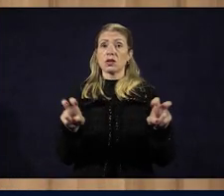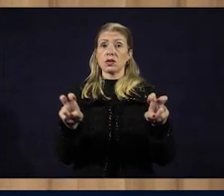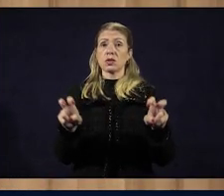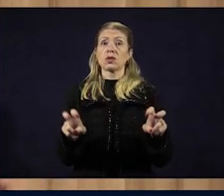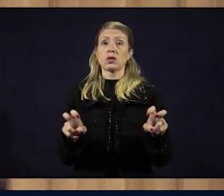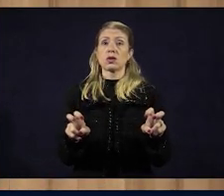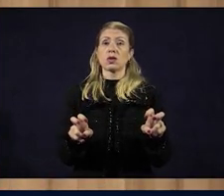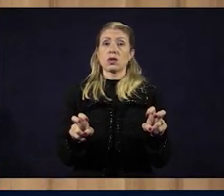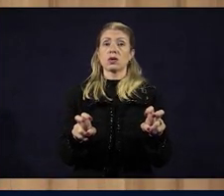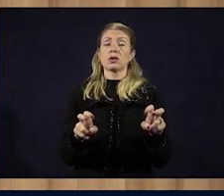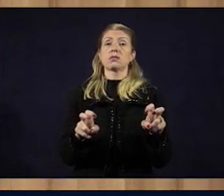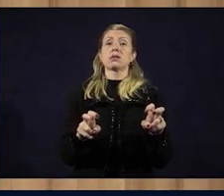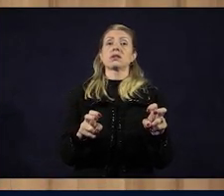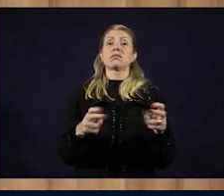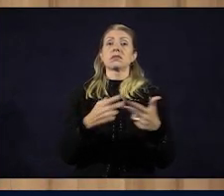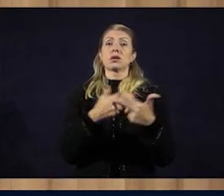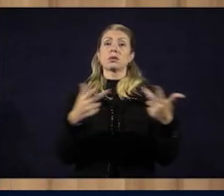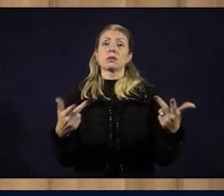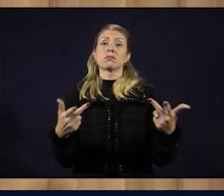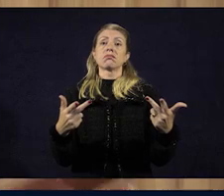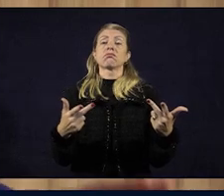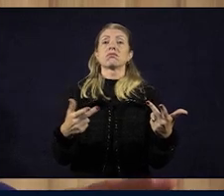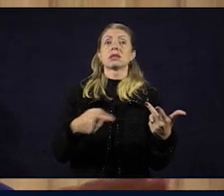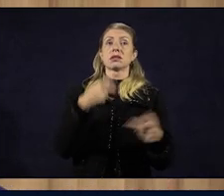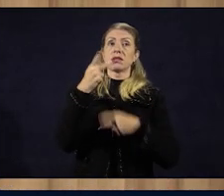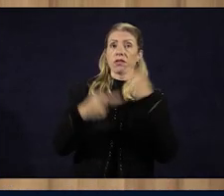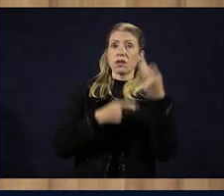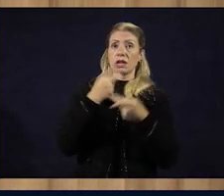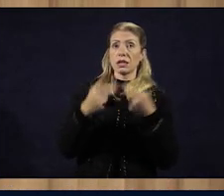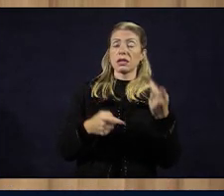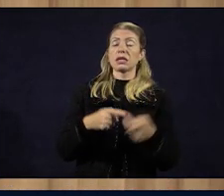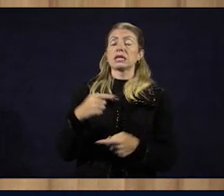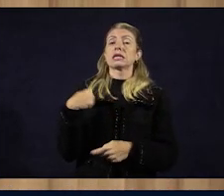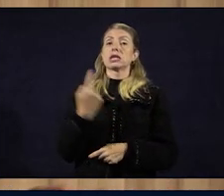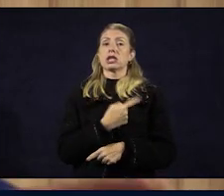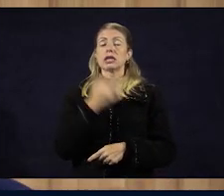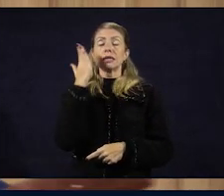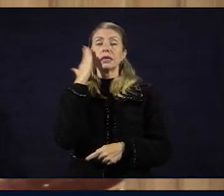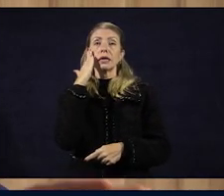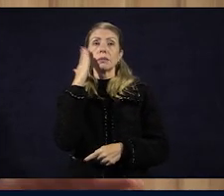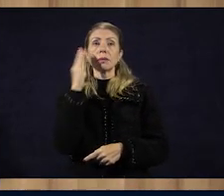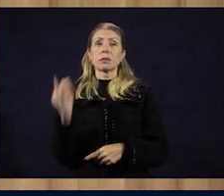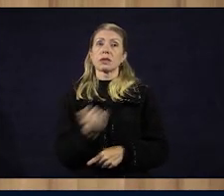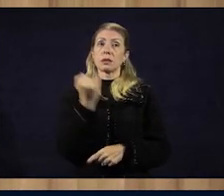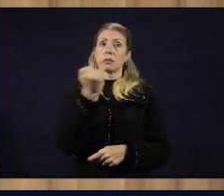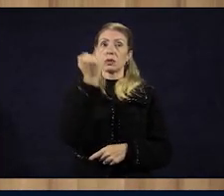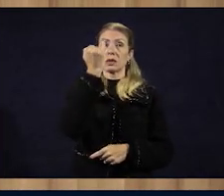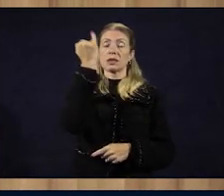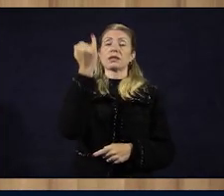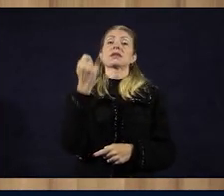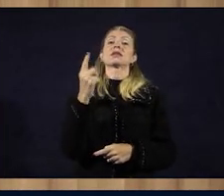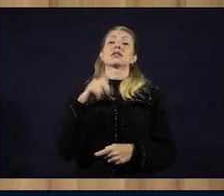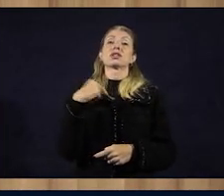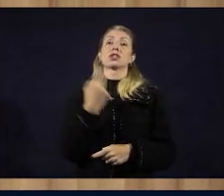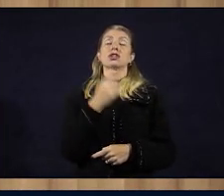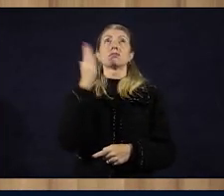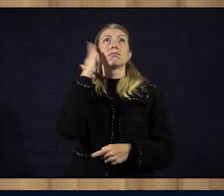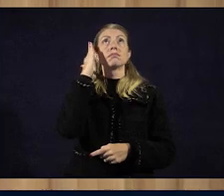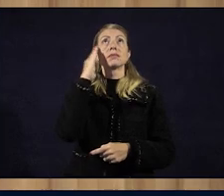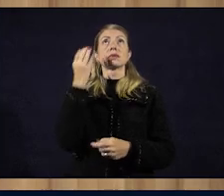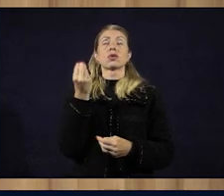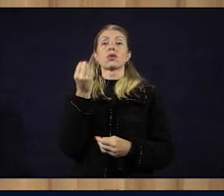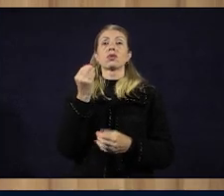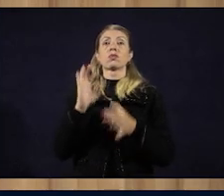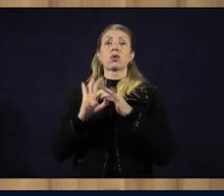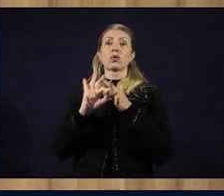passo atrás, ouvindo algumas palavras aqui que acho que vale a pena trazer para o contexto, um que